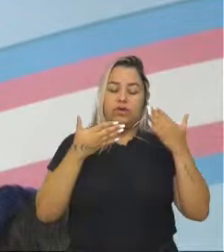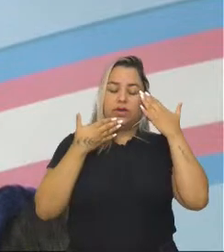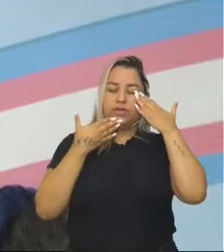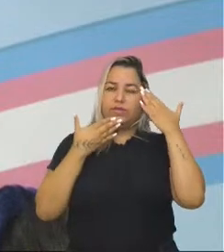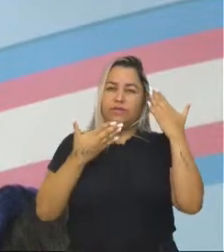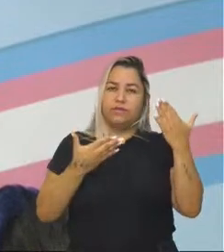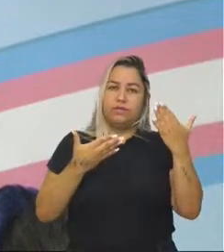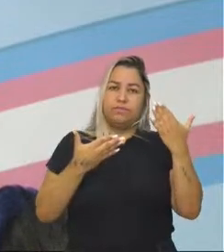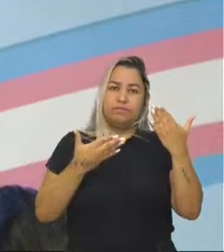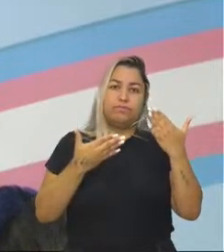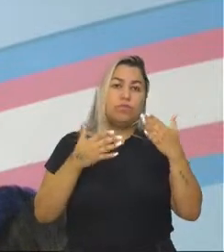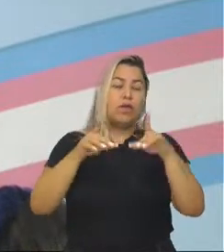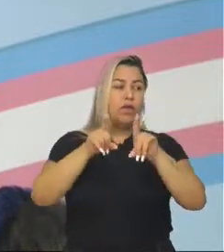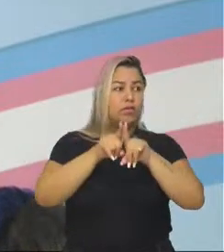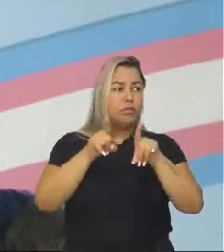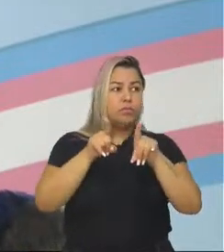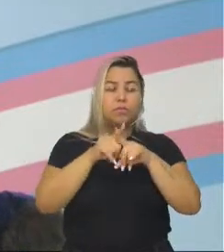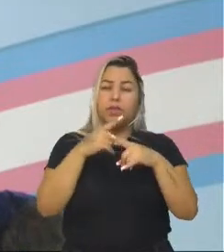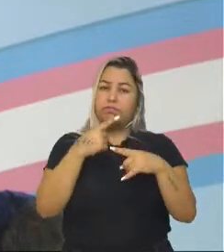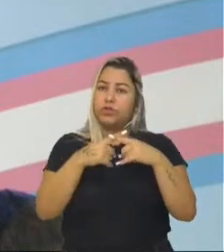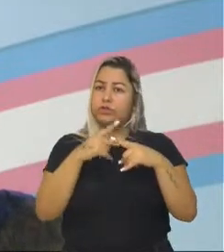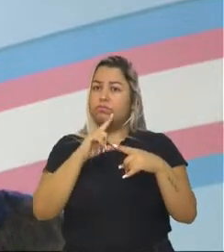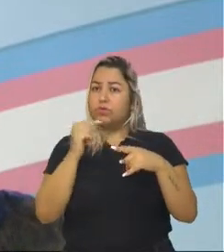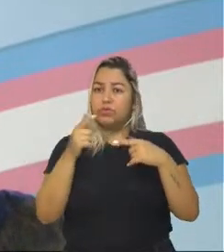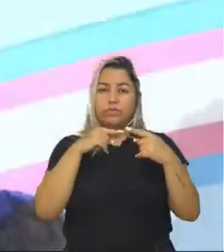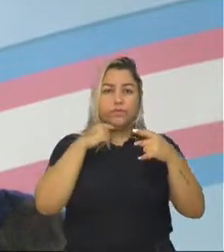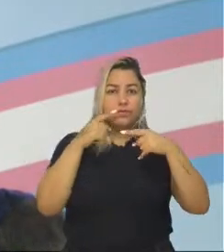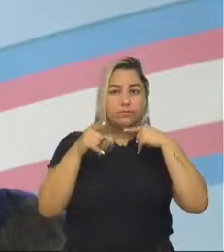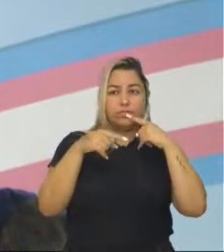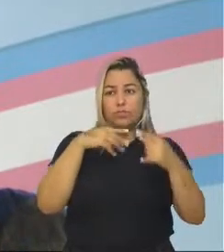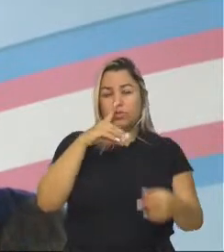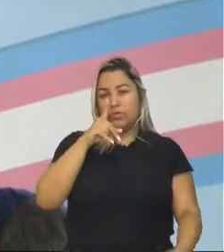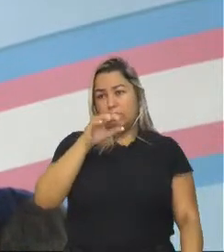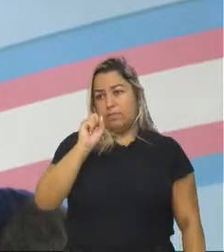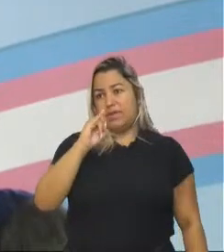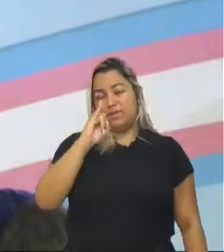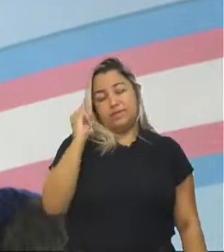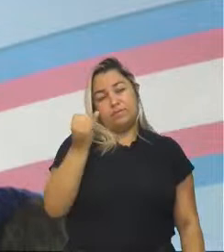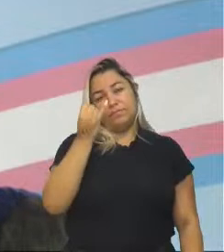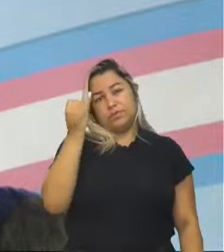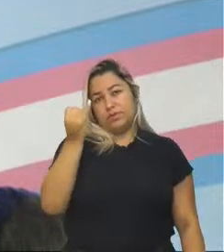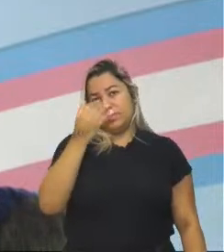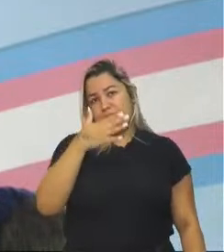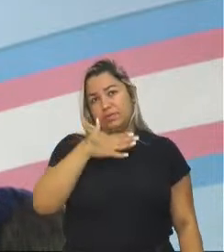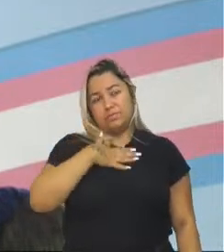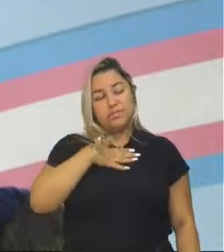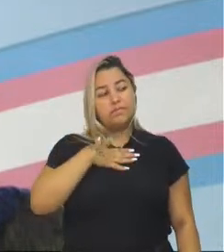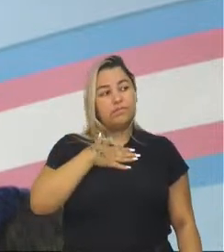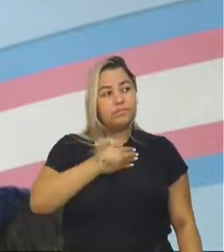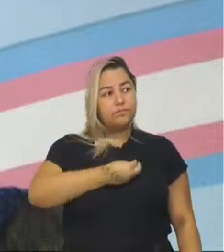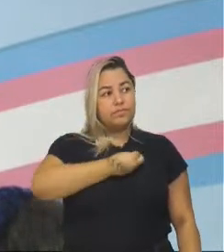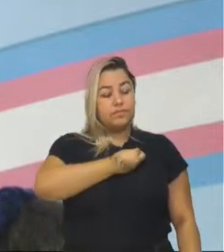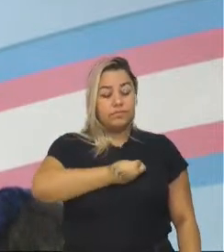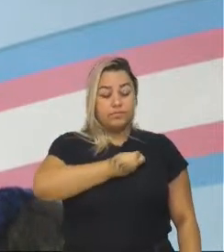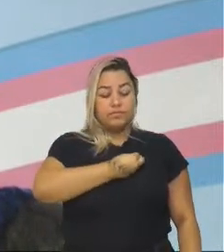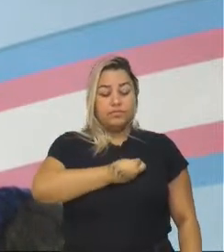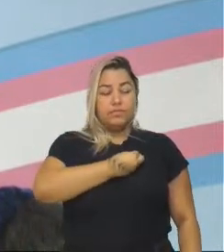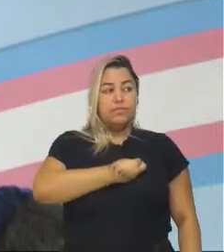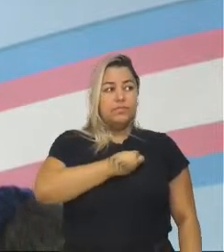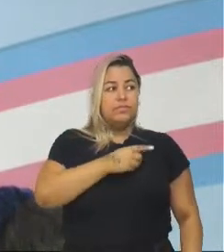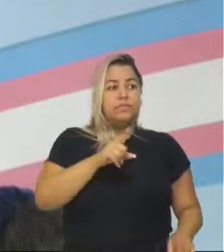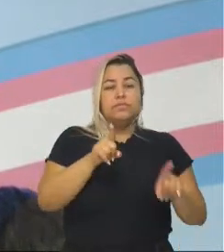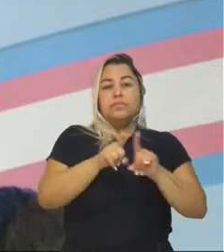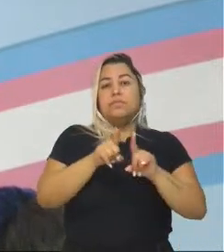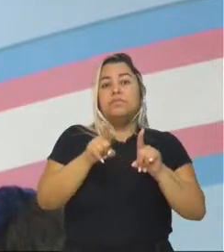agradecer. Agradecer porque hoje, sem dúvida, é um dos dias mais importantes da minha vida. Eu tenho